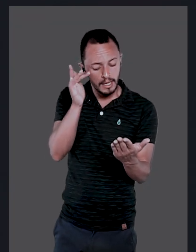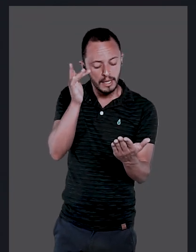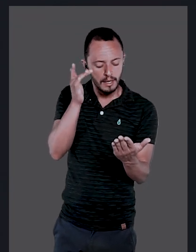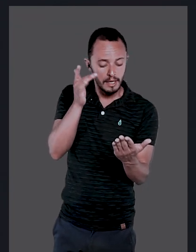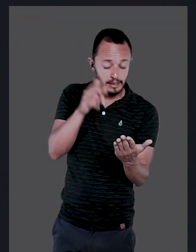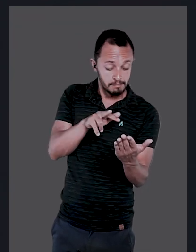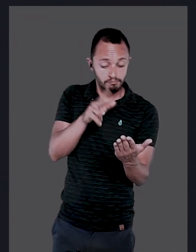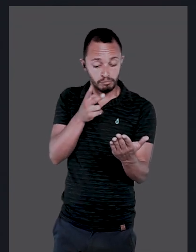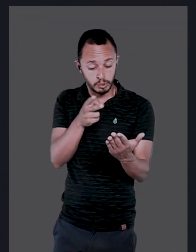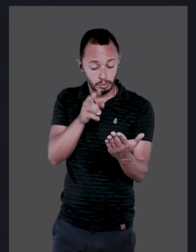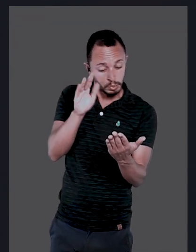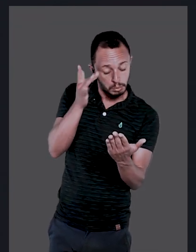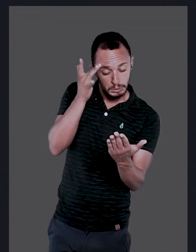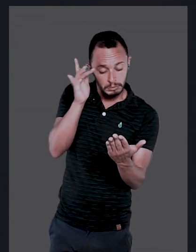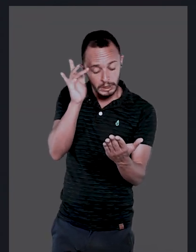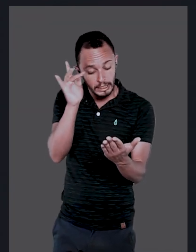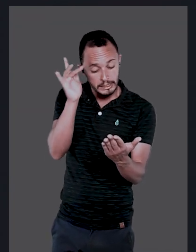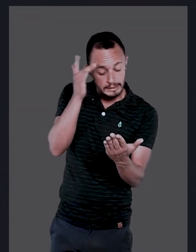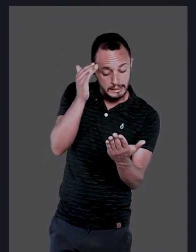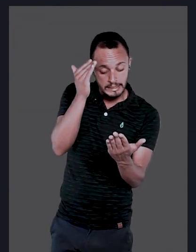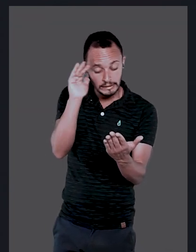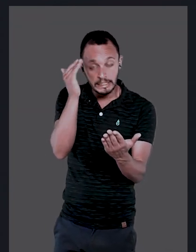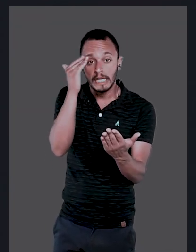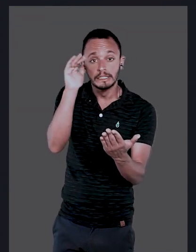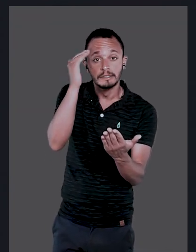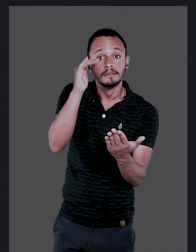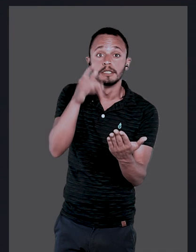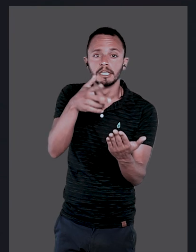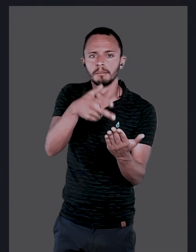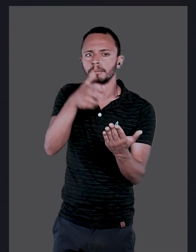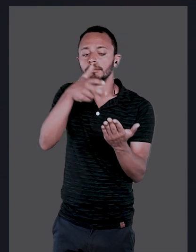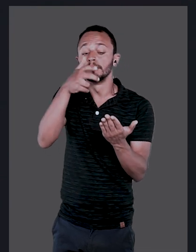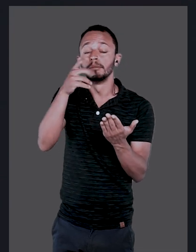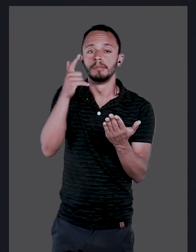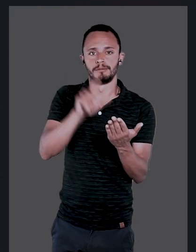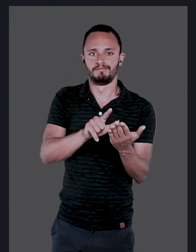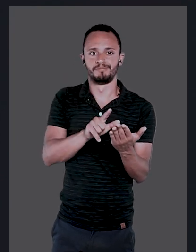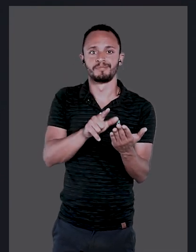naturalidade. Eu queria muito neste livro